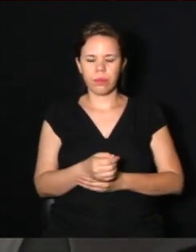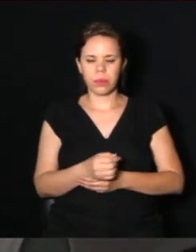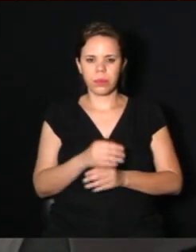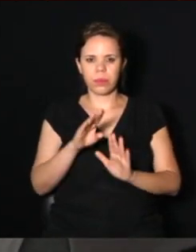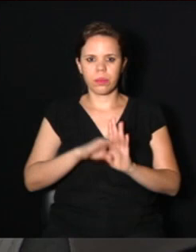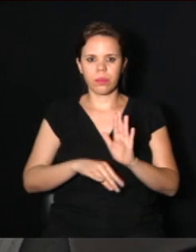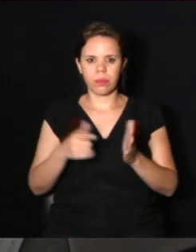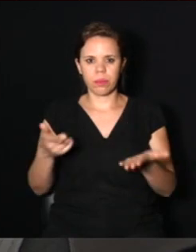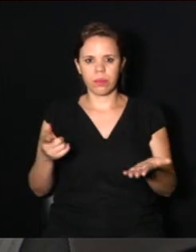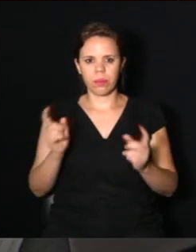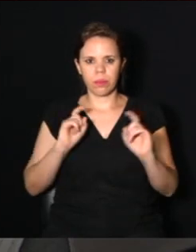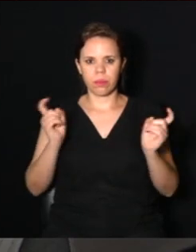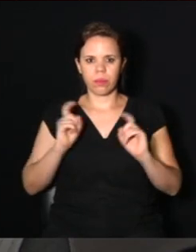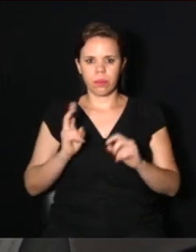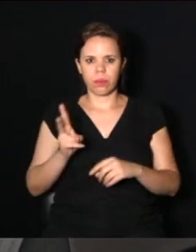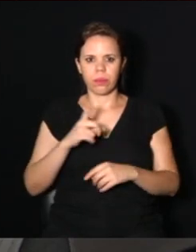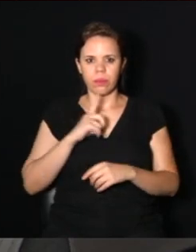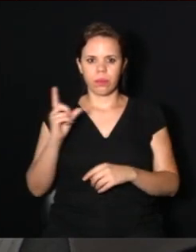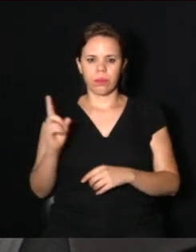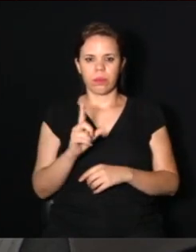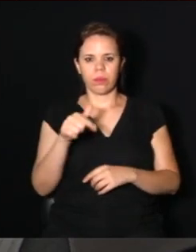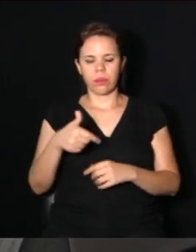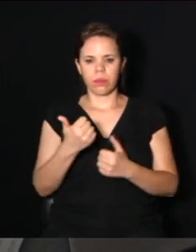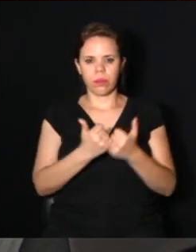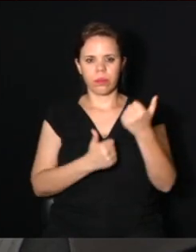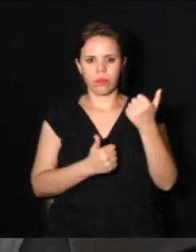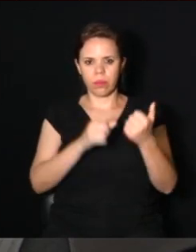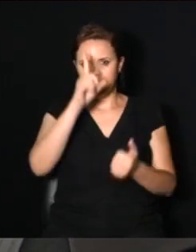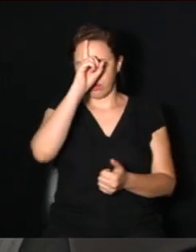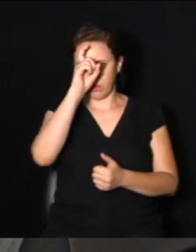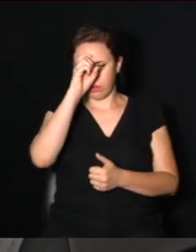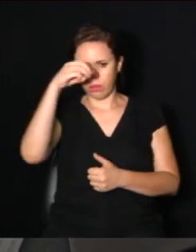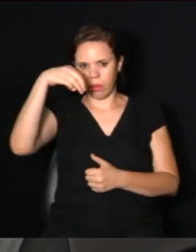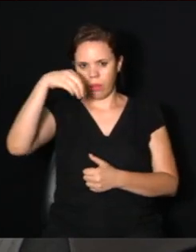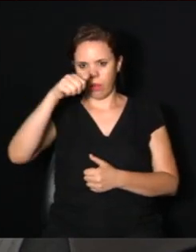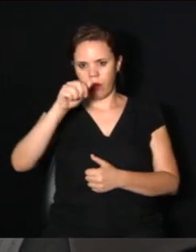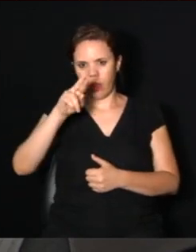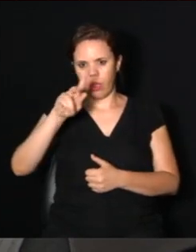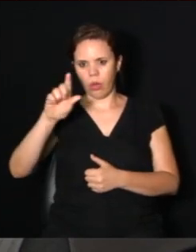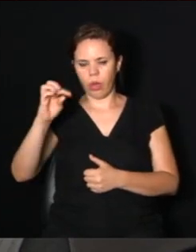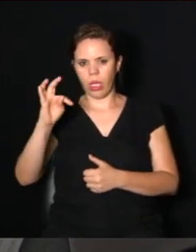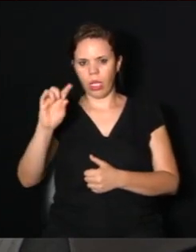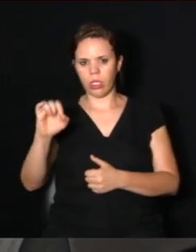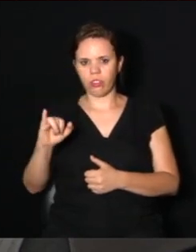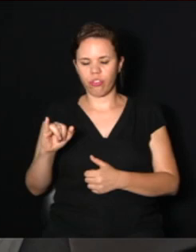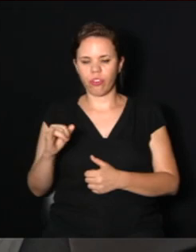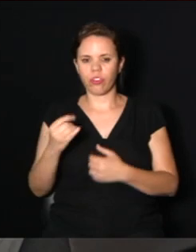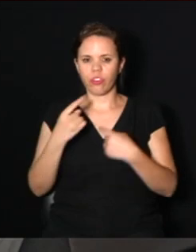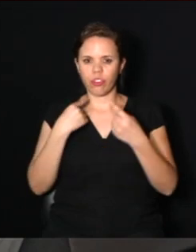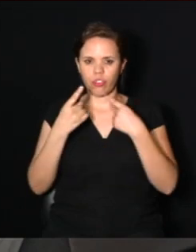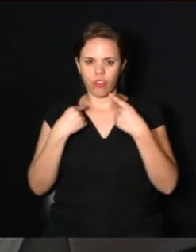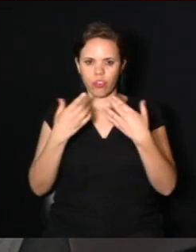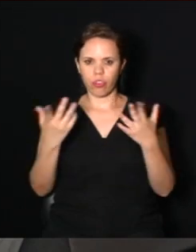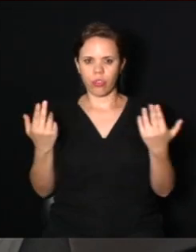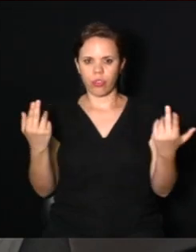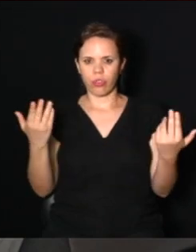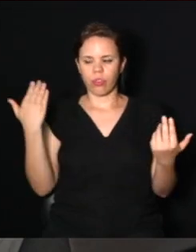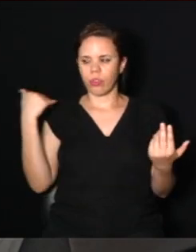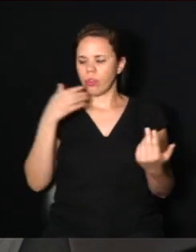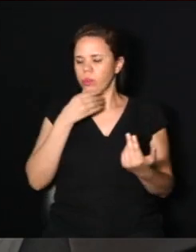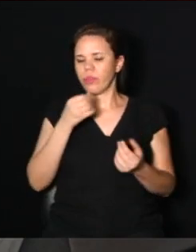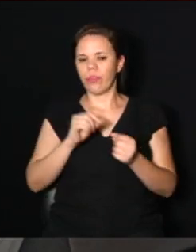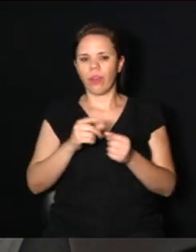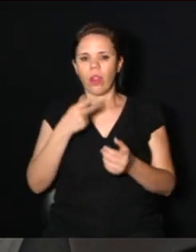paute essas reuniões com a diretoria do Mário Gatti. A gente está aberto ao diálogo. Na verdade, é o que o Rodrigo disse, desde o início a